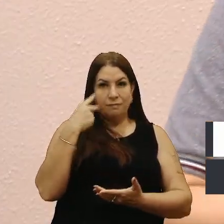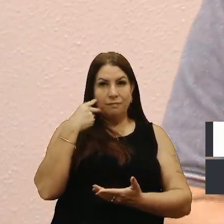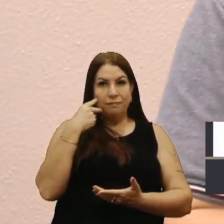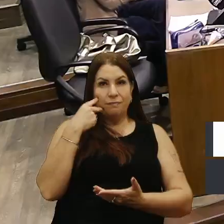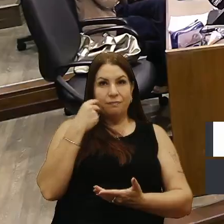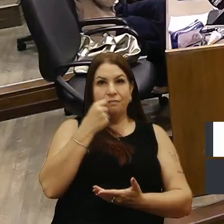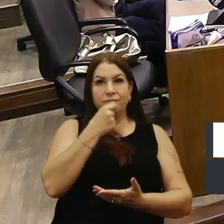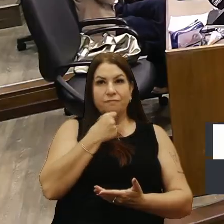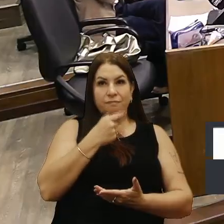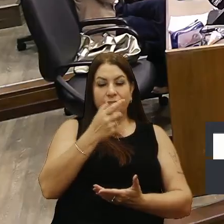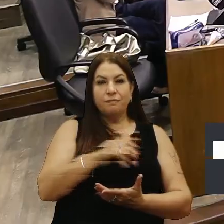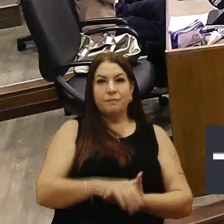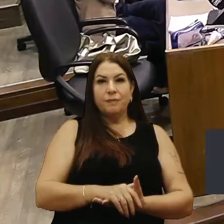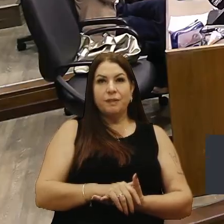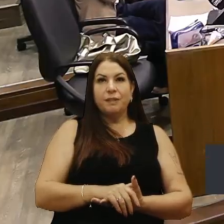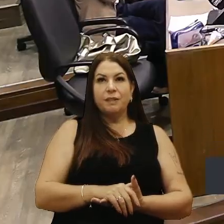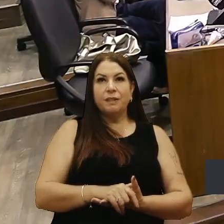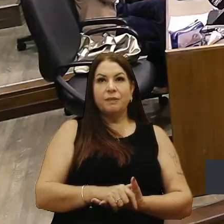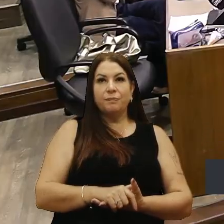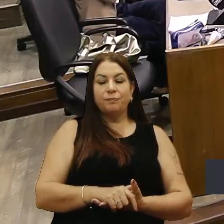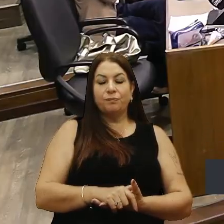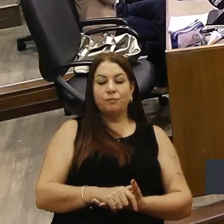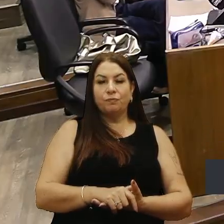Cristiano. Inclusive, eu estou aqui com